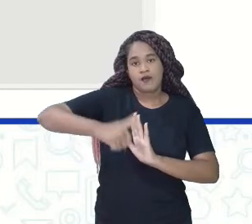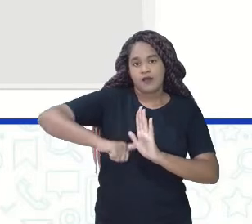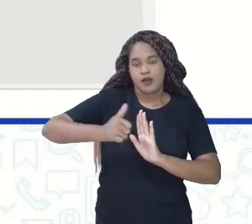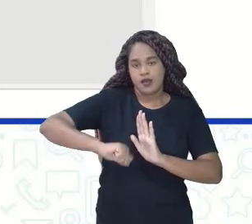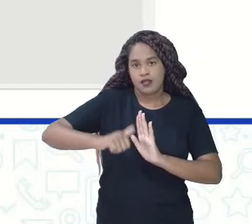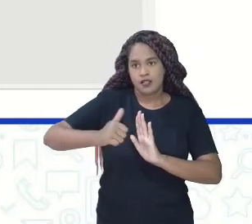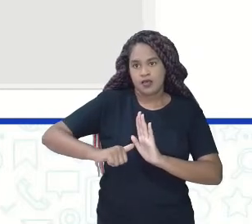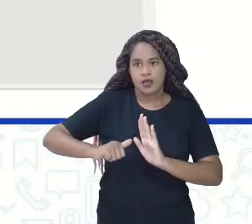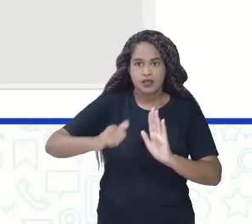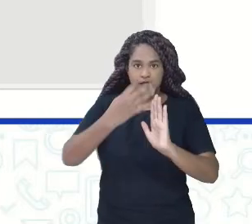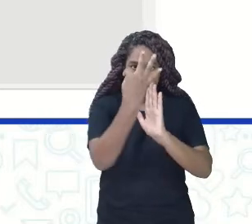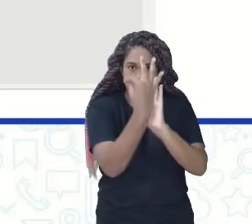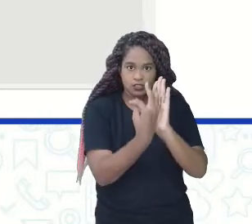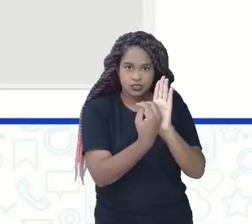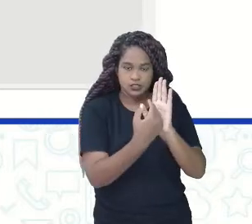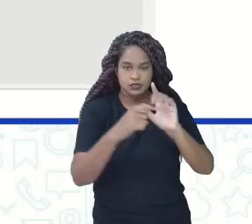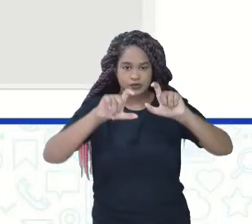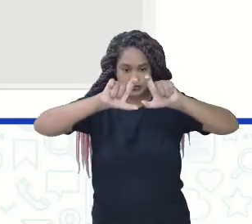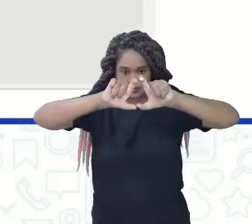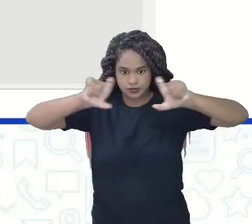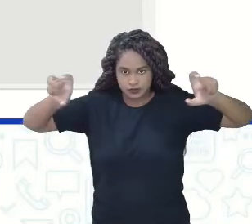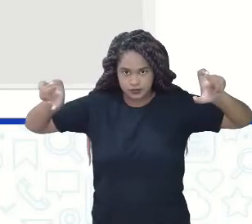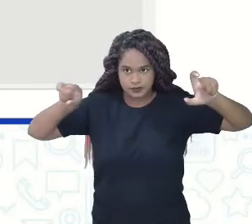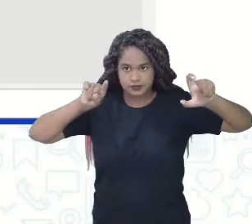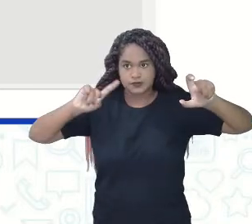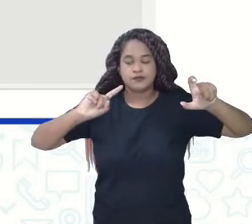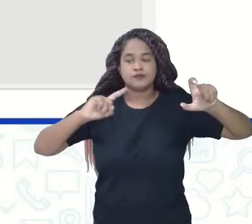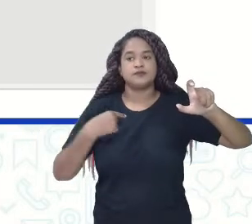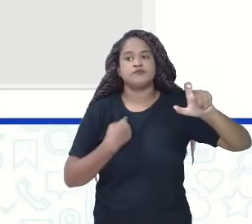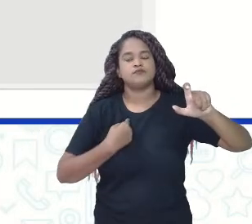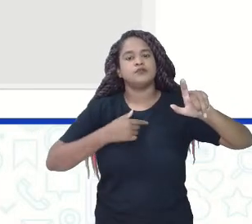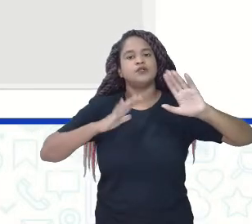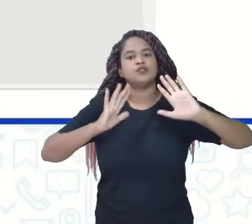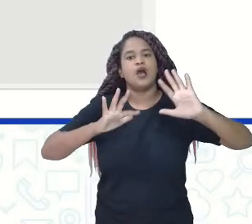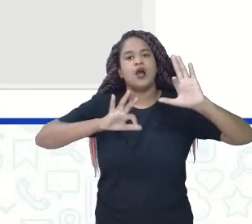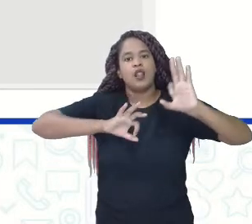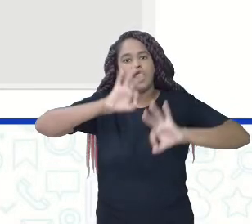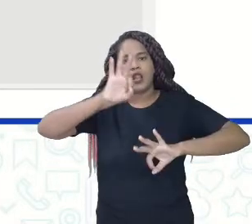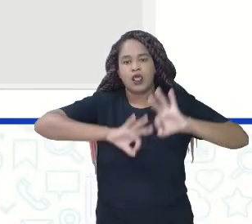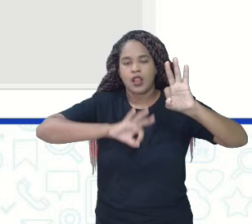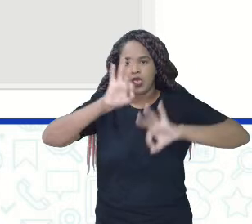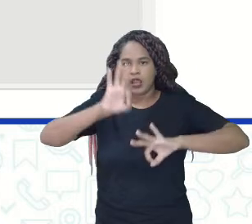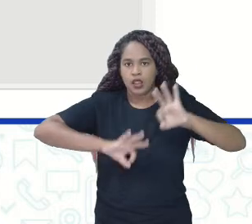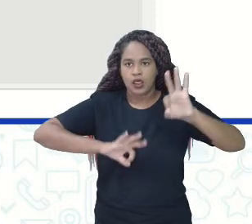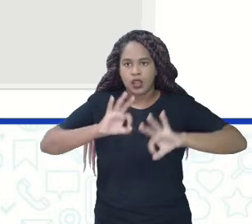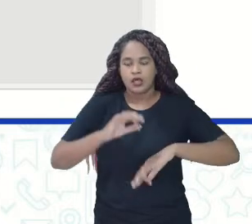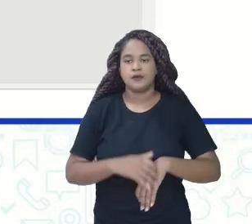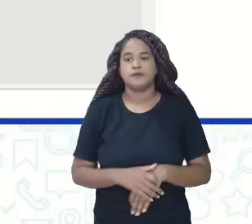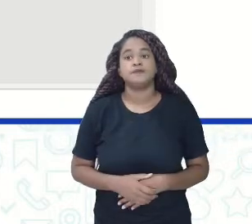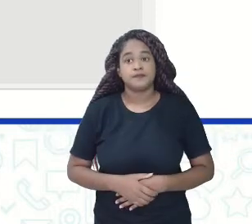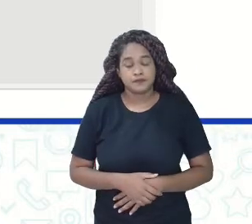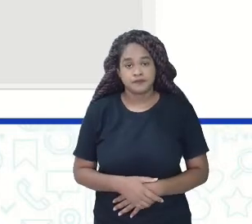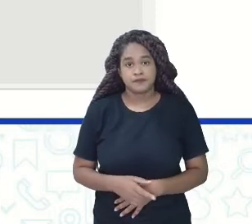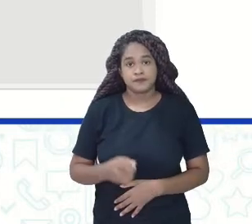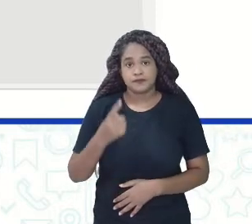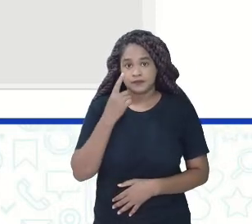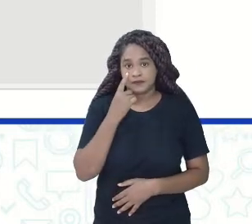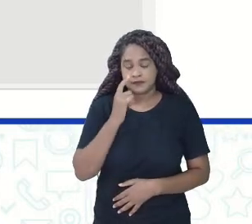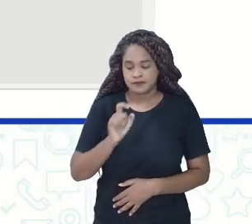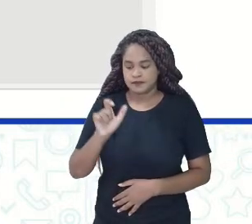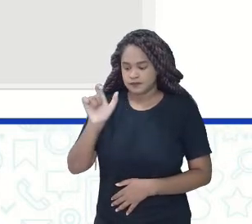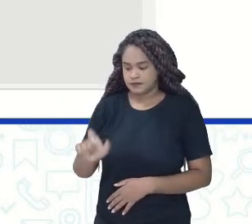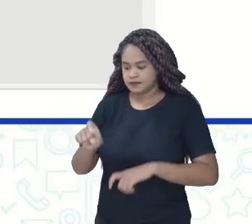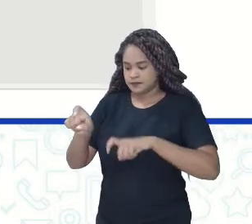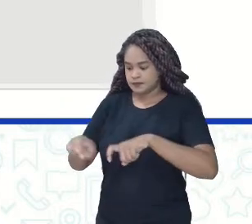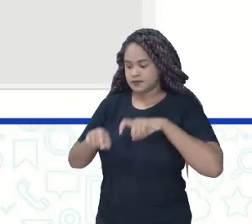primeiro problema para vocês, ó. A gente fez tudo certinho, a fazendeira conseguiu, só que a mensagem que apareceu ali foi dizendo assim,